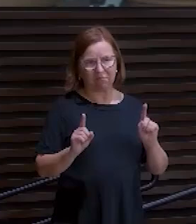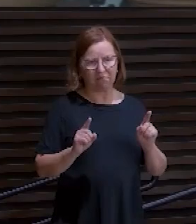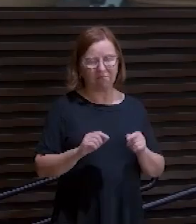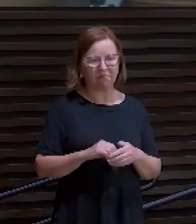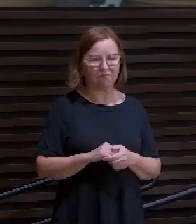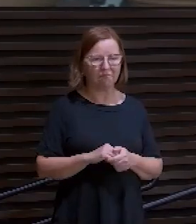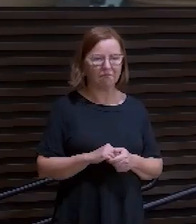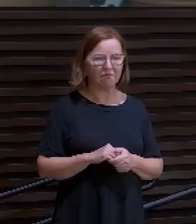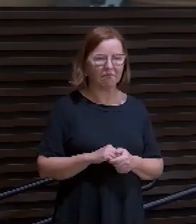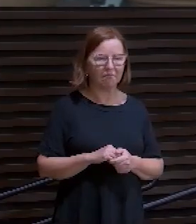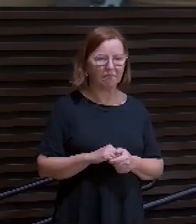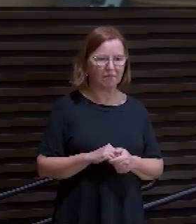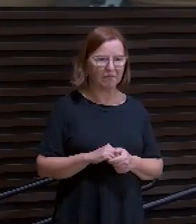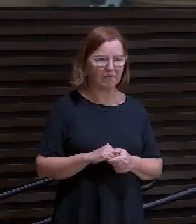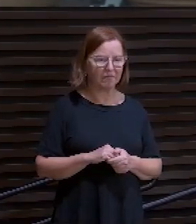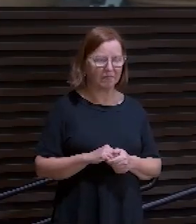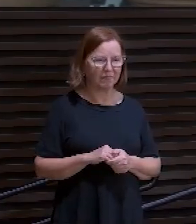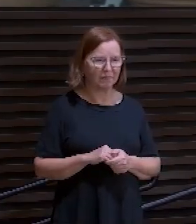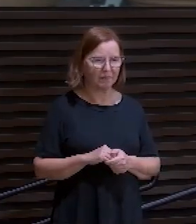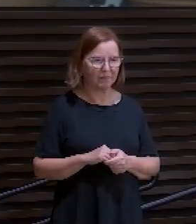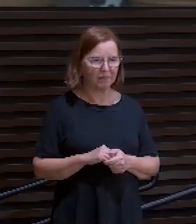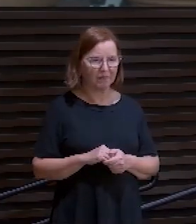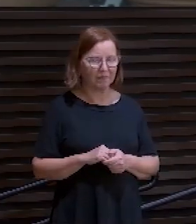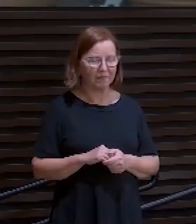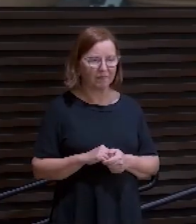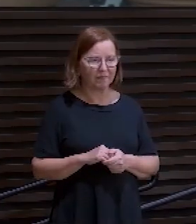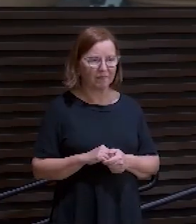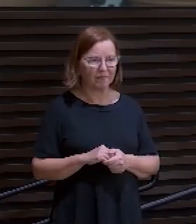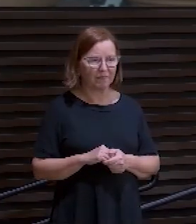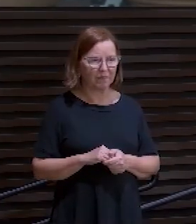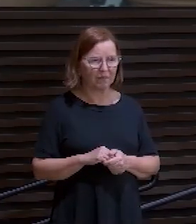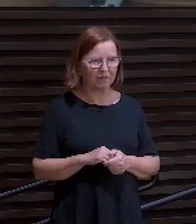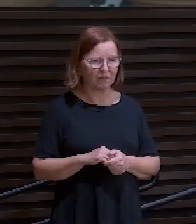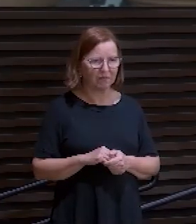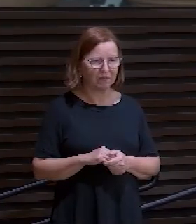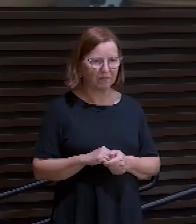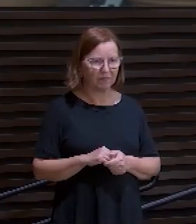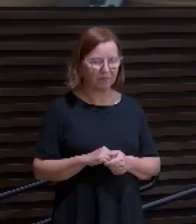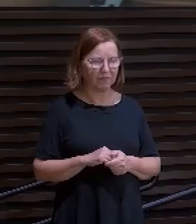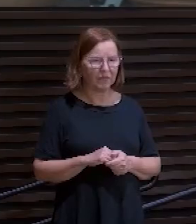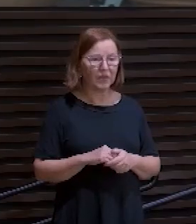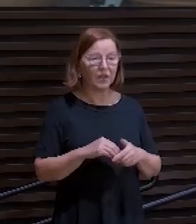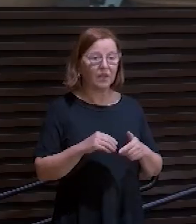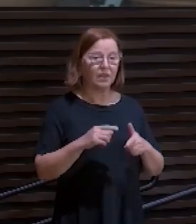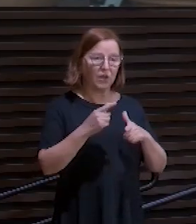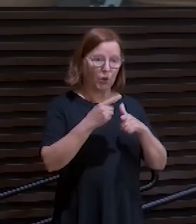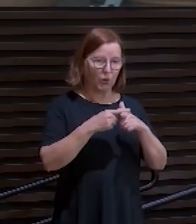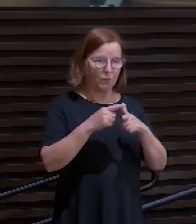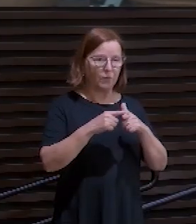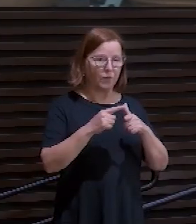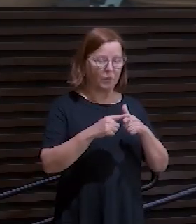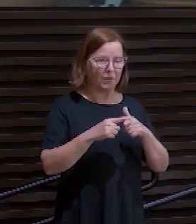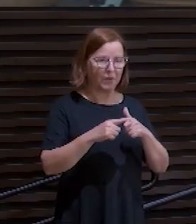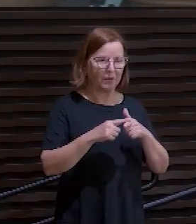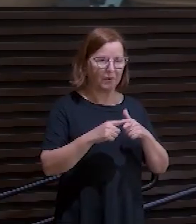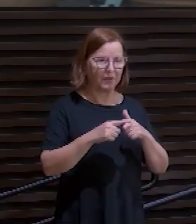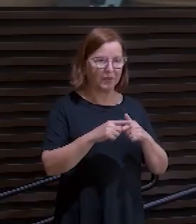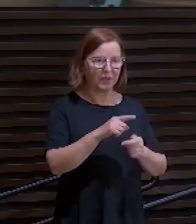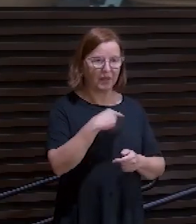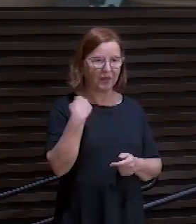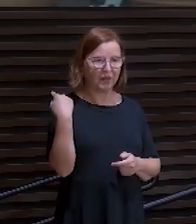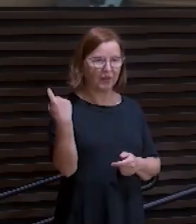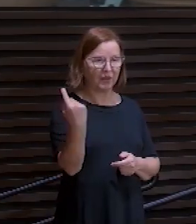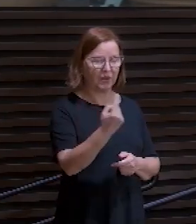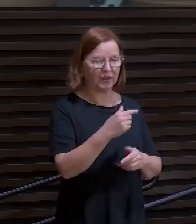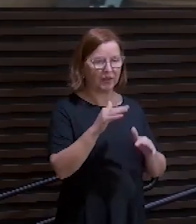Boa parte das discussões na nossa casa, irmãos, dos problemas de família, não fazem sentido nenhum quando